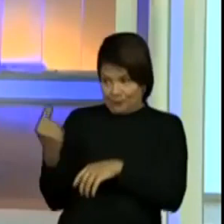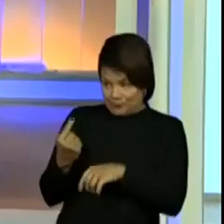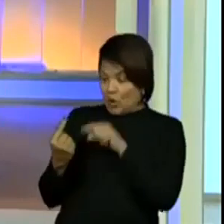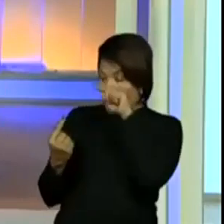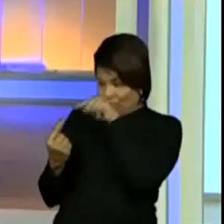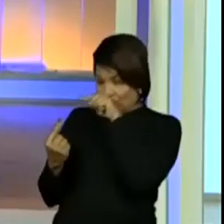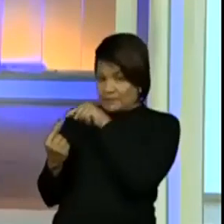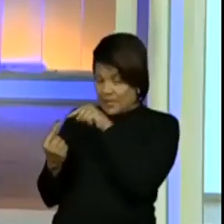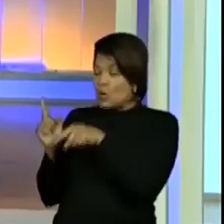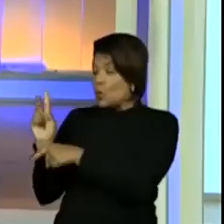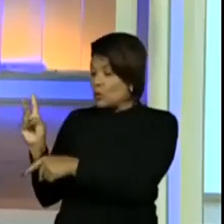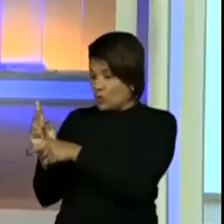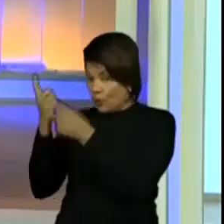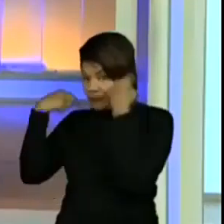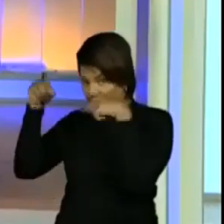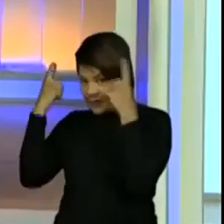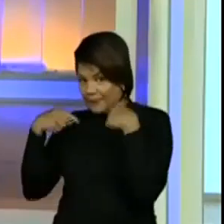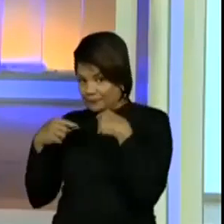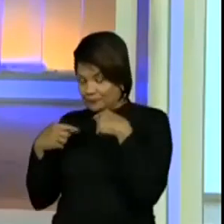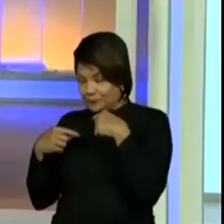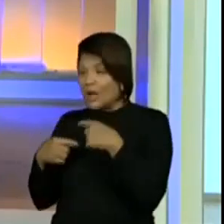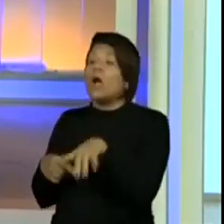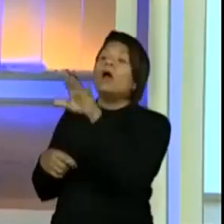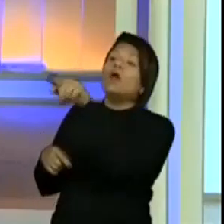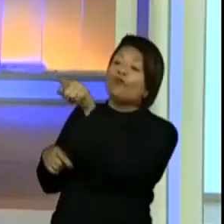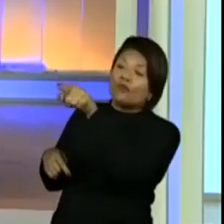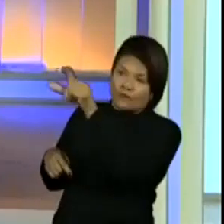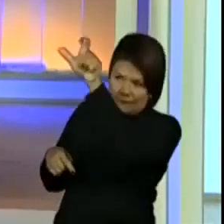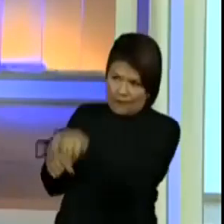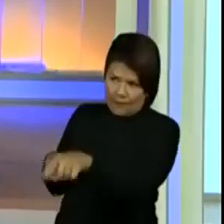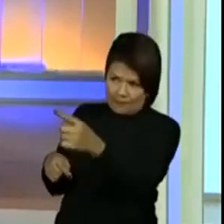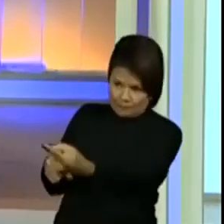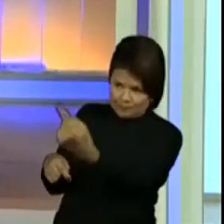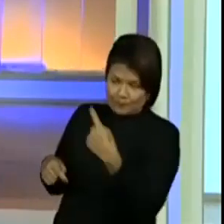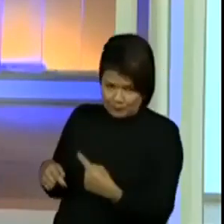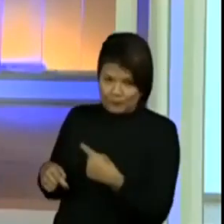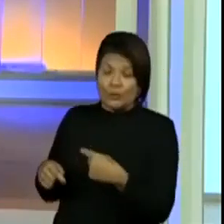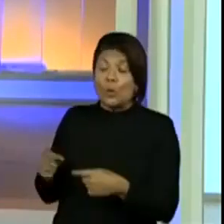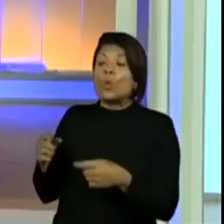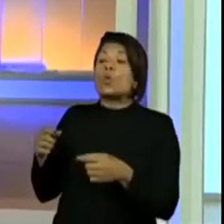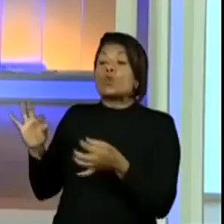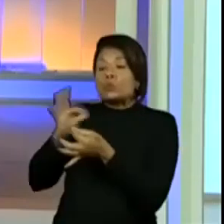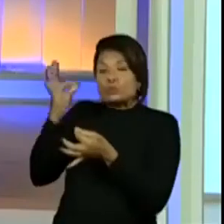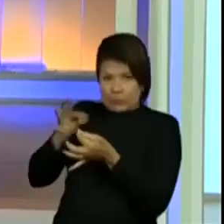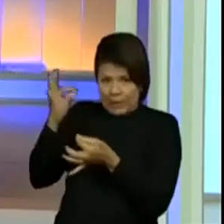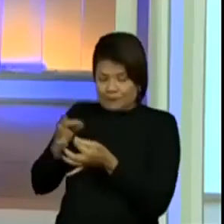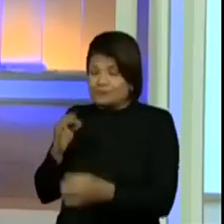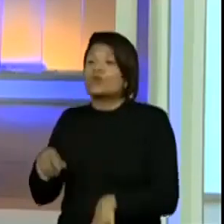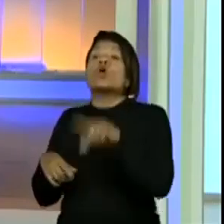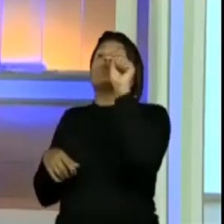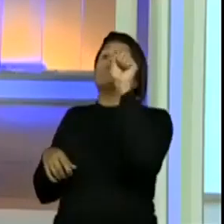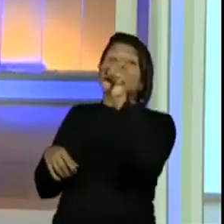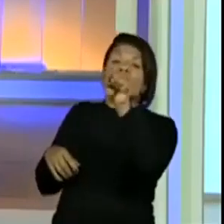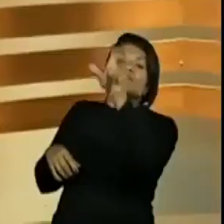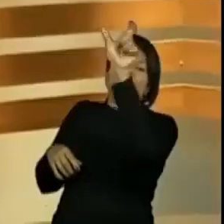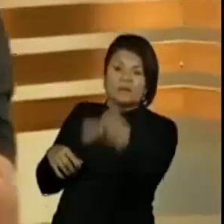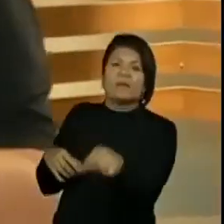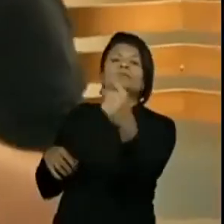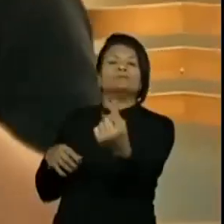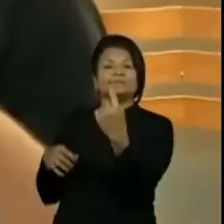da ovelha, ele chamou outra pessoa para costurar e ele chamou outra